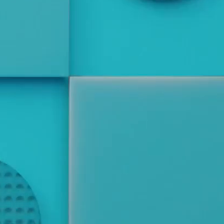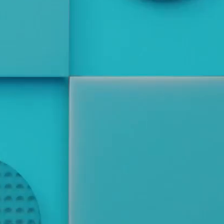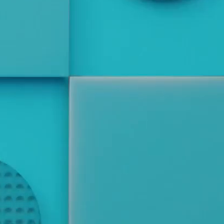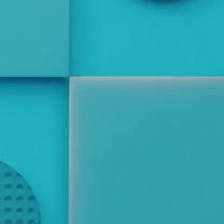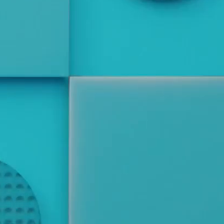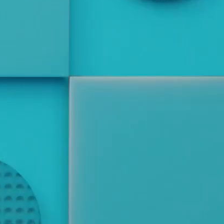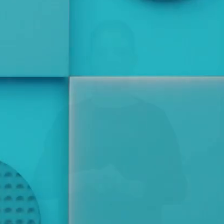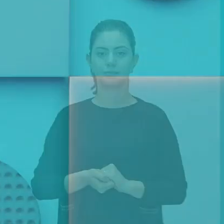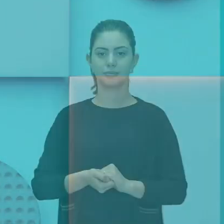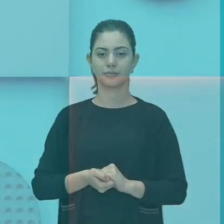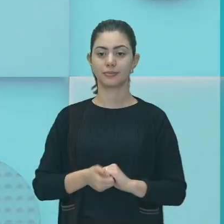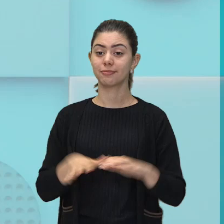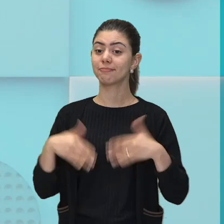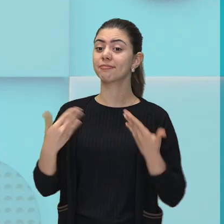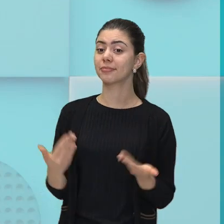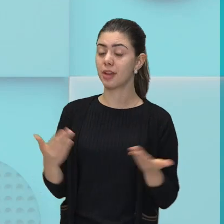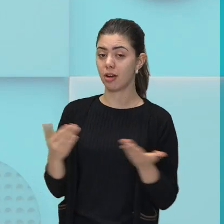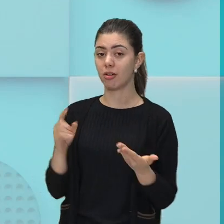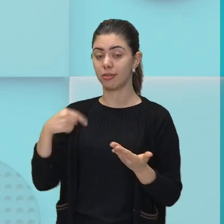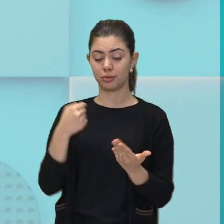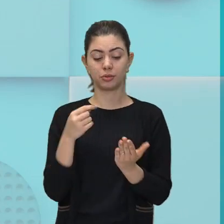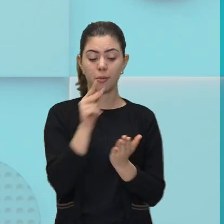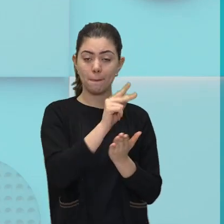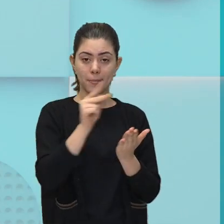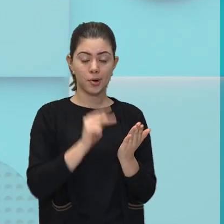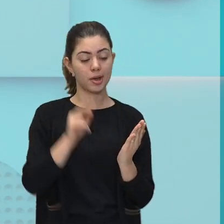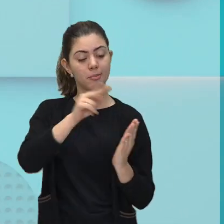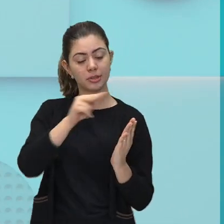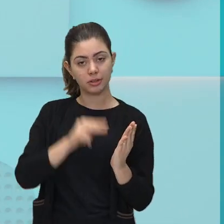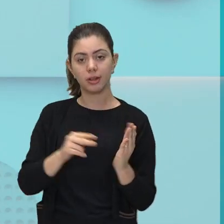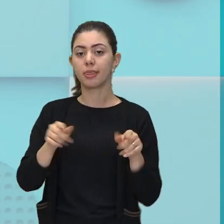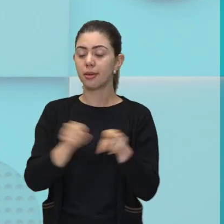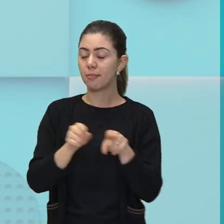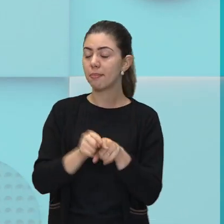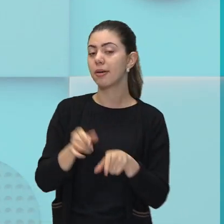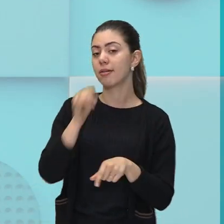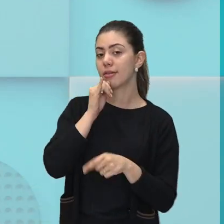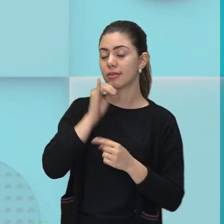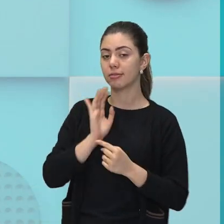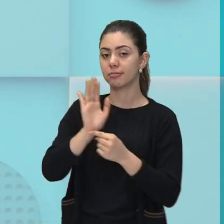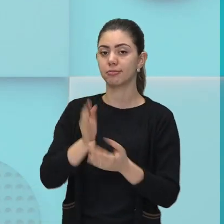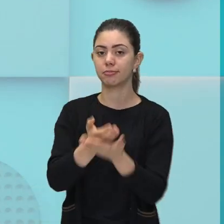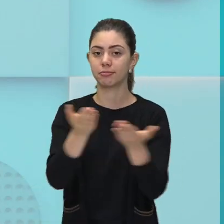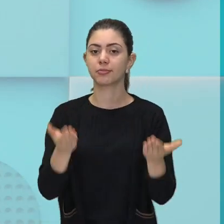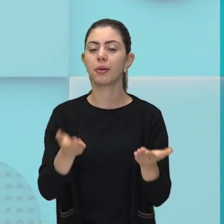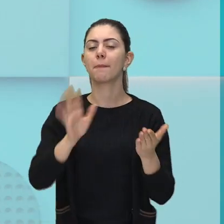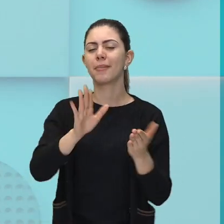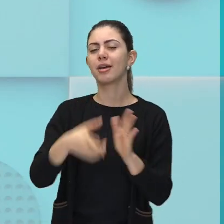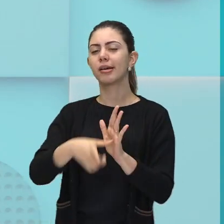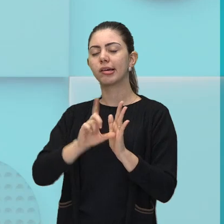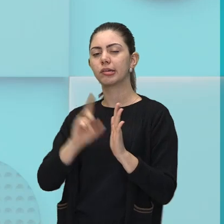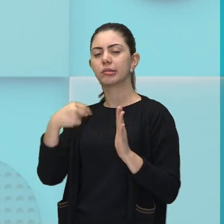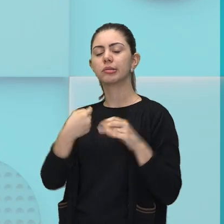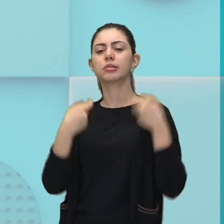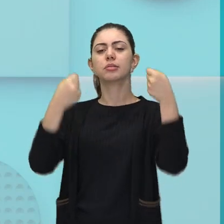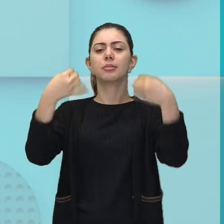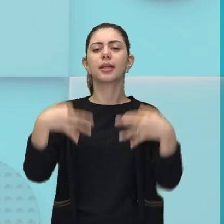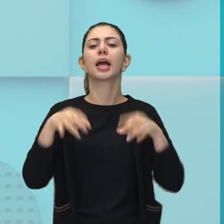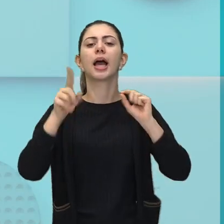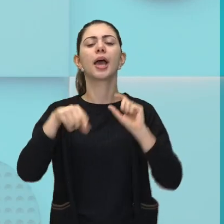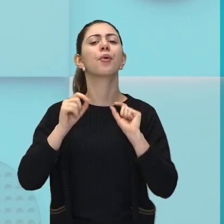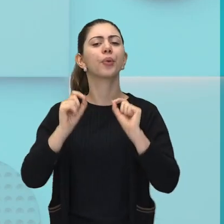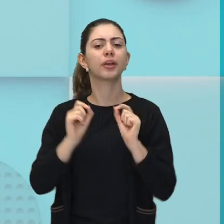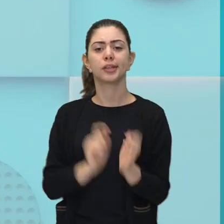Então a gente vai ler um pouquinho, alguns poemas, alguns exemplos de poemas. Antes a gente vai falar um pouquinho sobre os